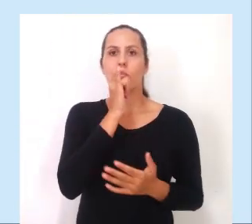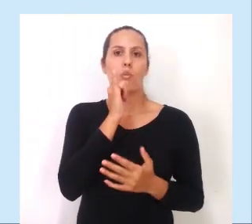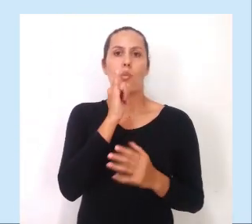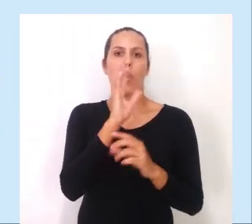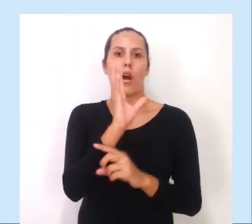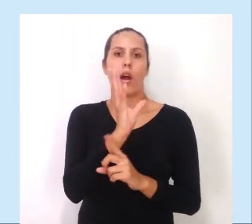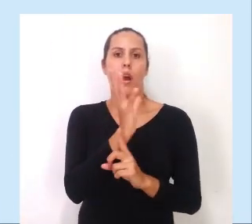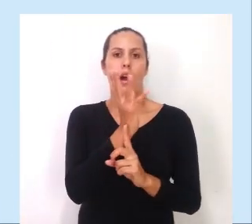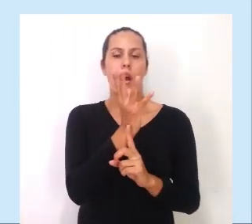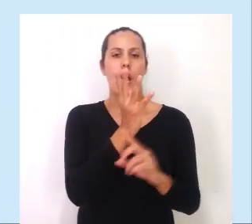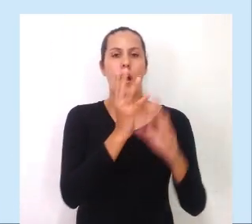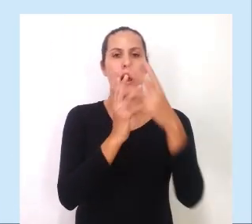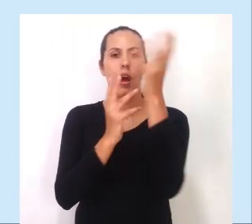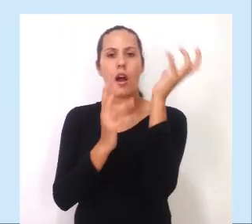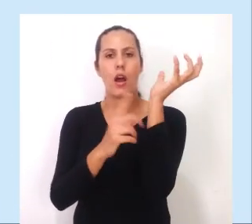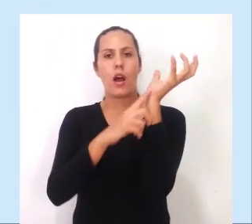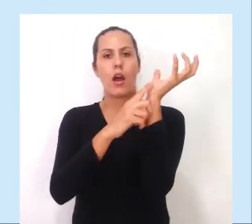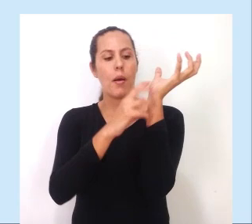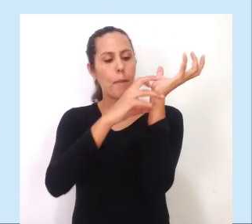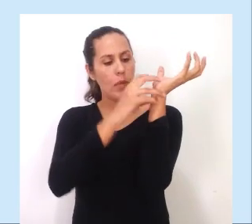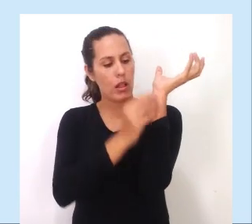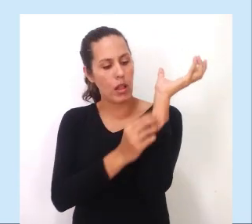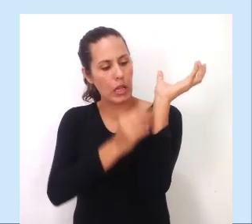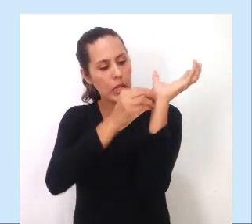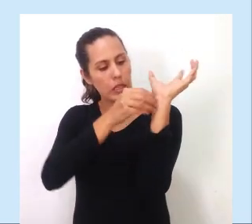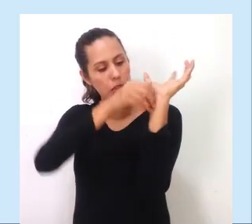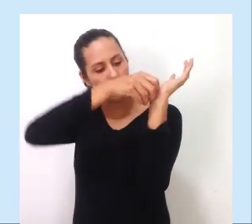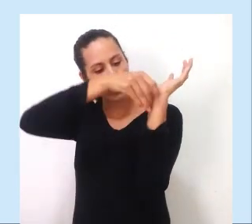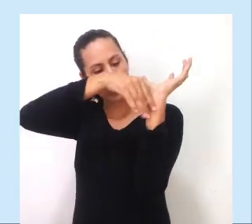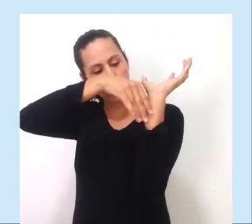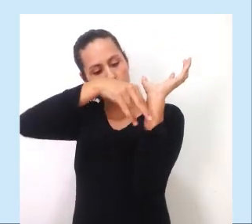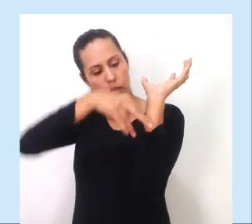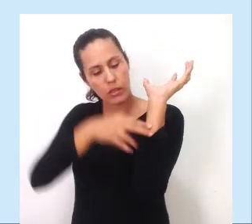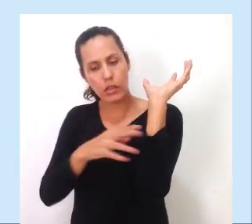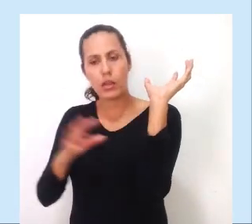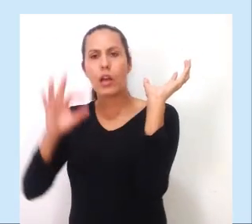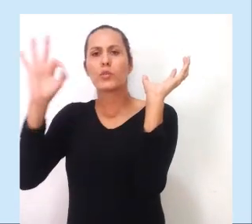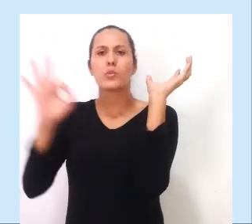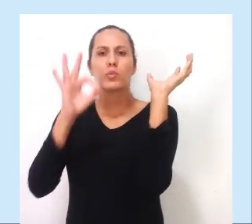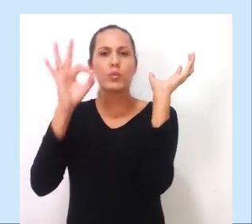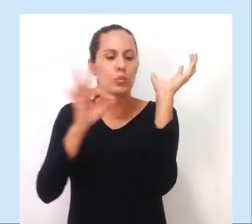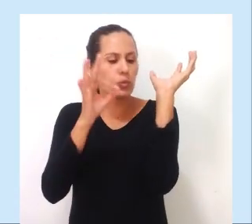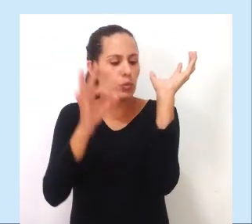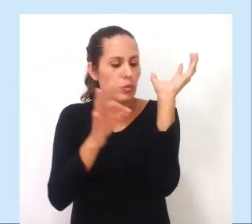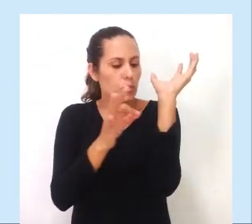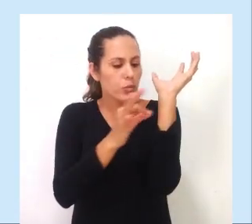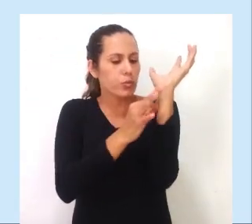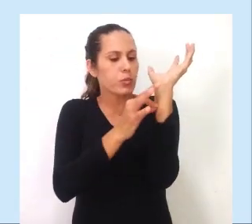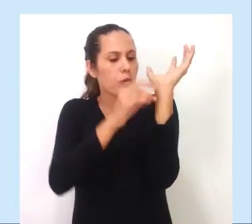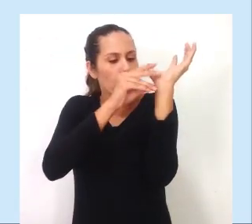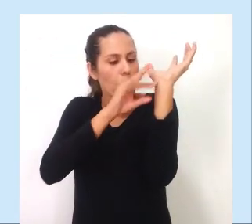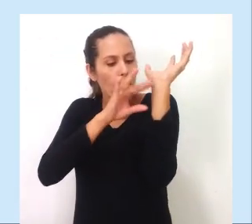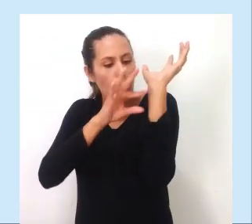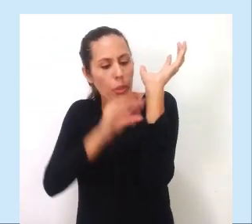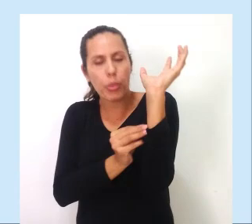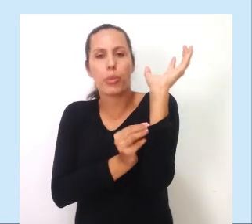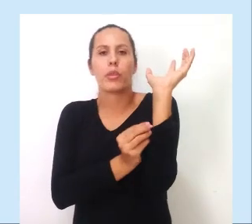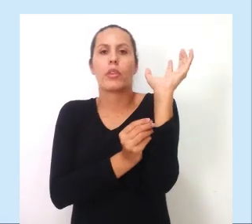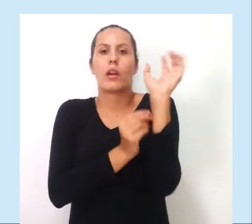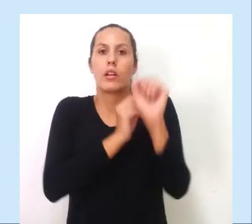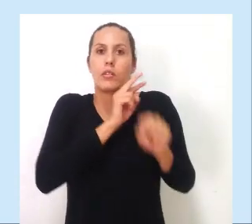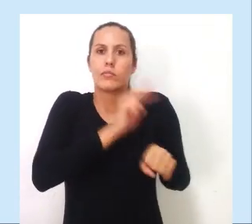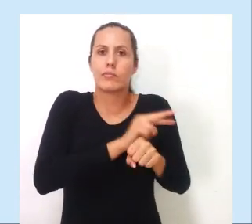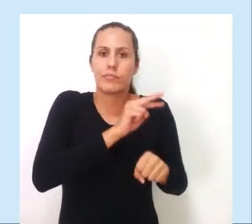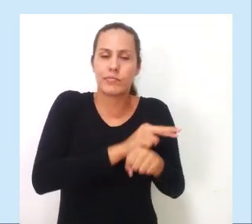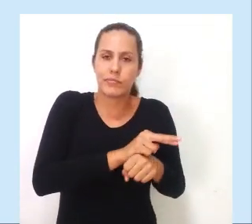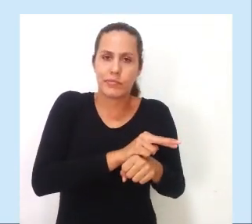repente tem uma planta que vai liberar uma substância que se chama ambá e aquele inseto ou aquele animal, ele fica preso